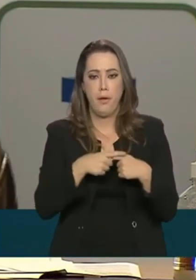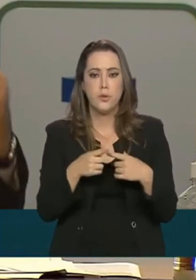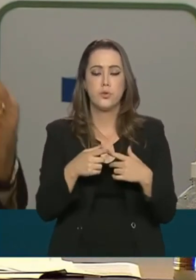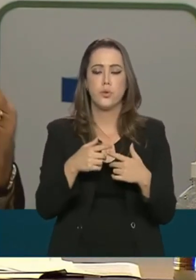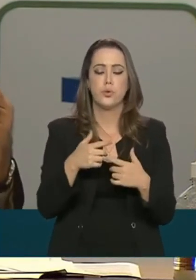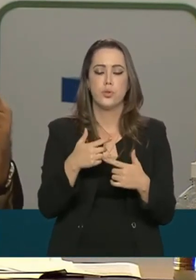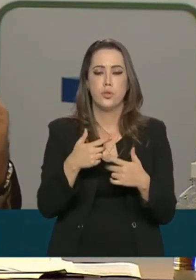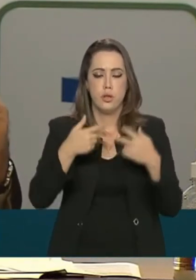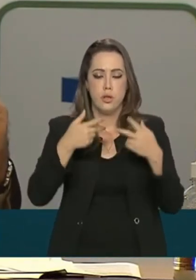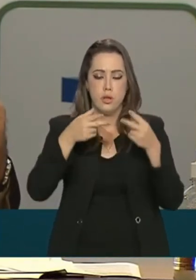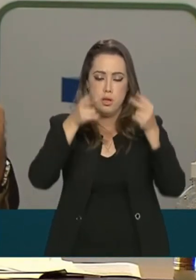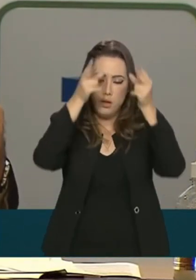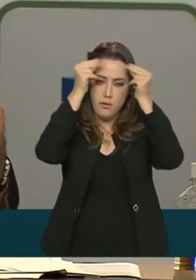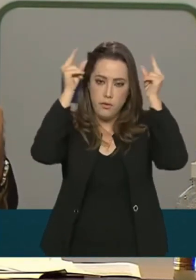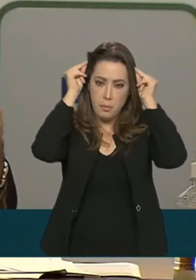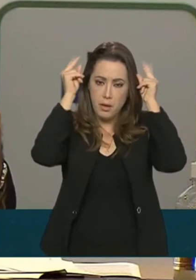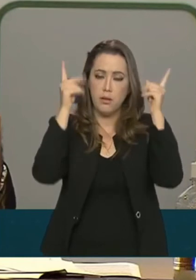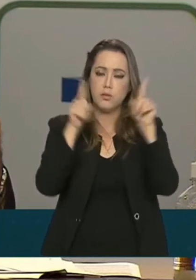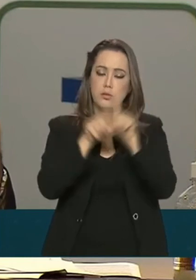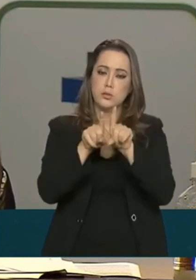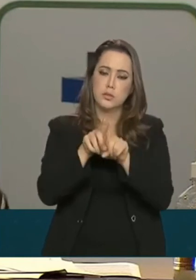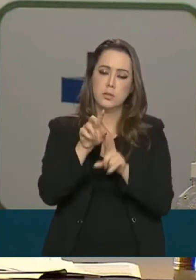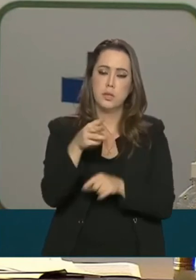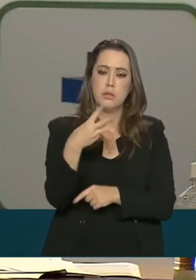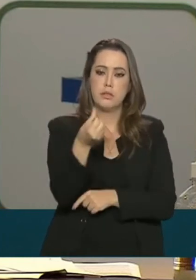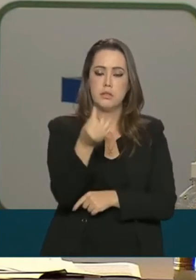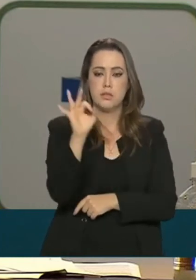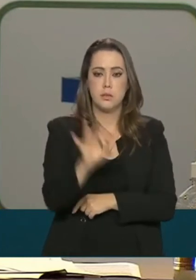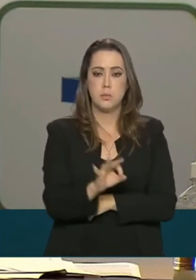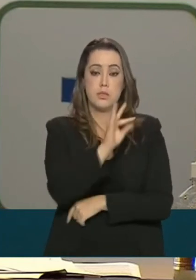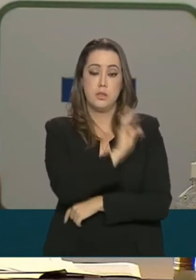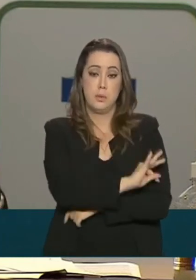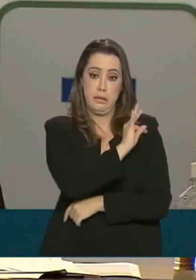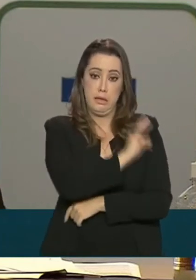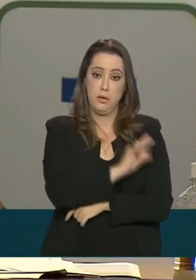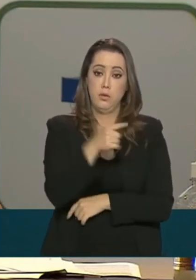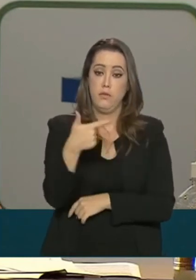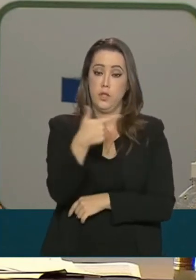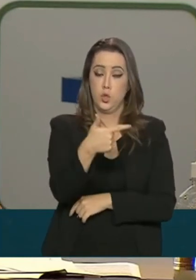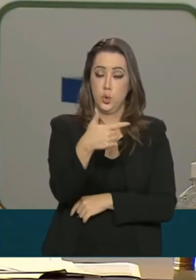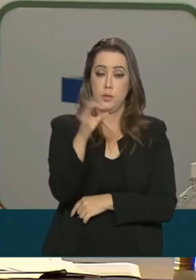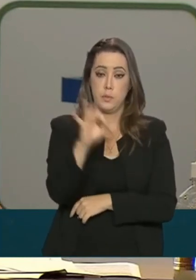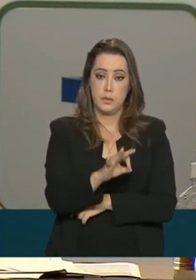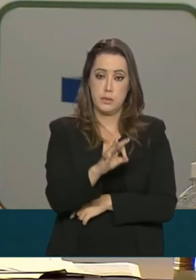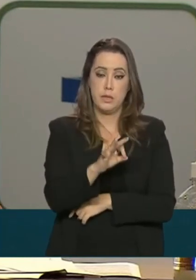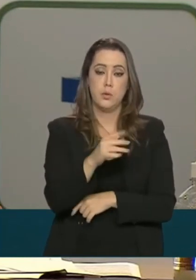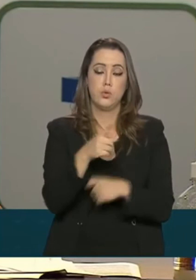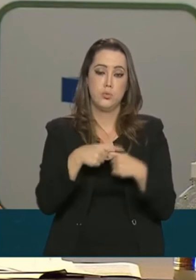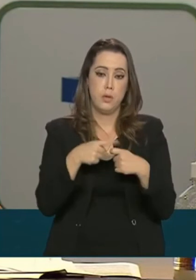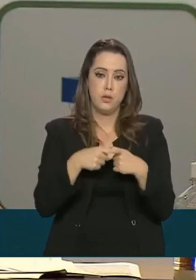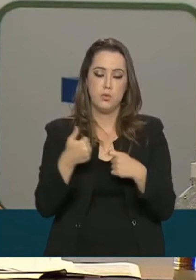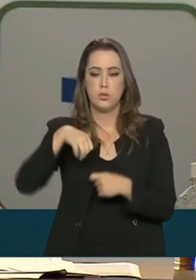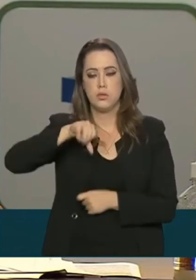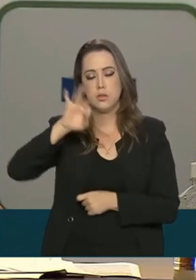enfermeiros, 36% para técnicos ou auxiliares, 22% de médicos e 19% de enfermeiros.